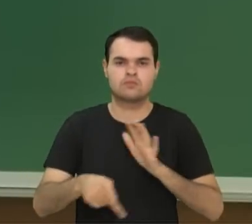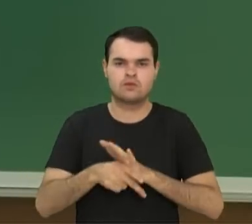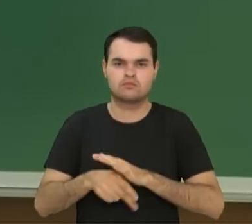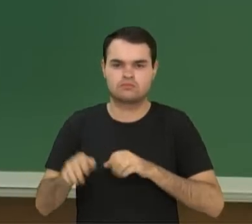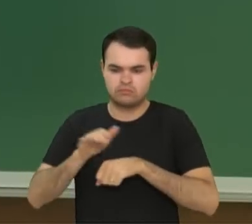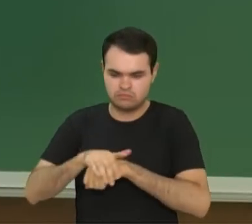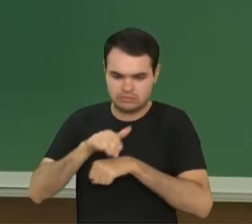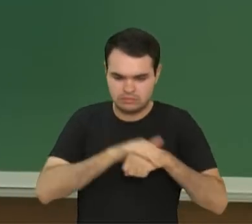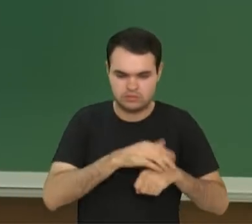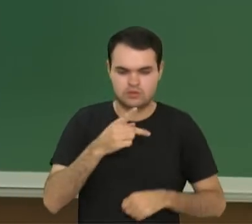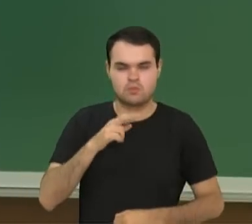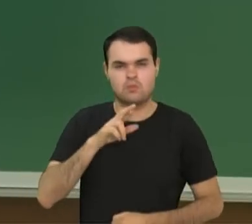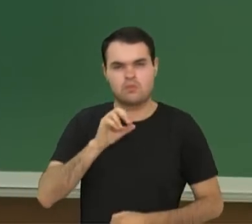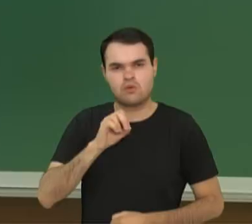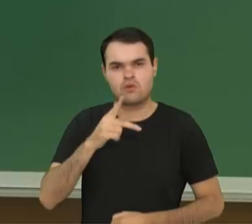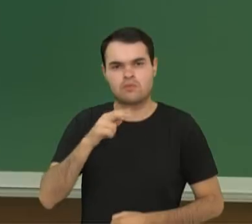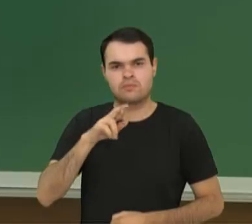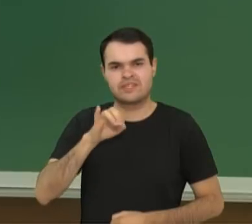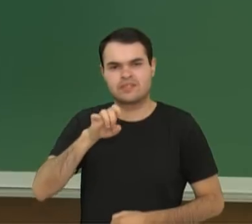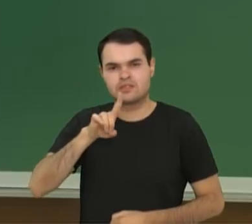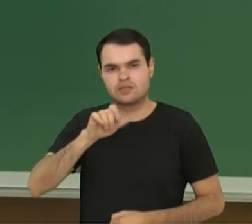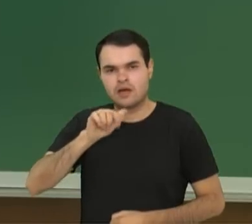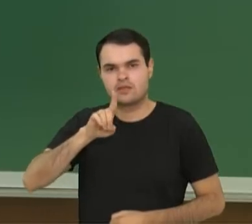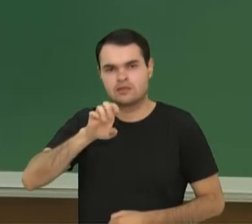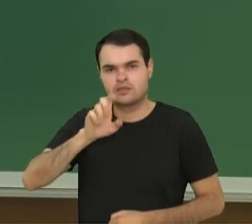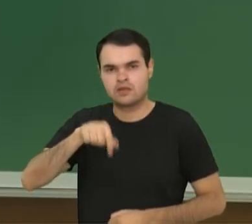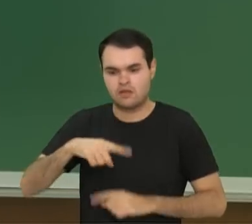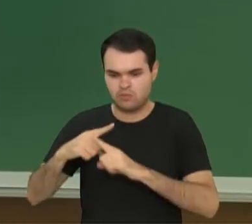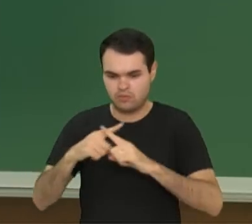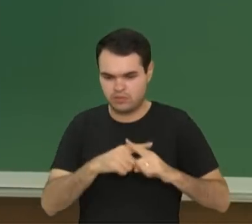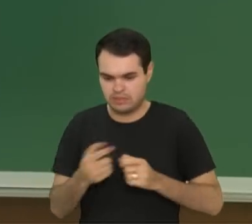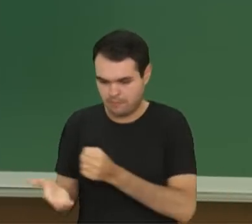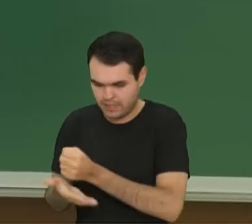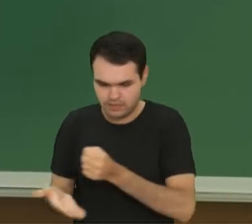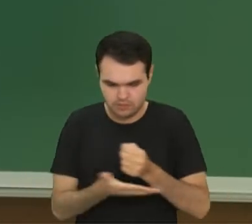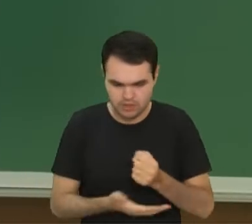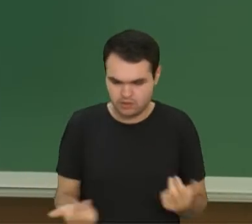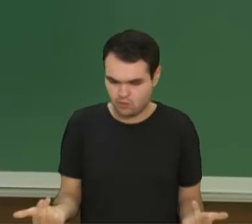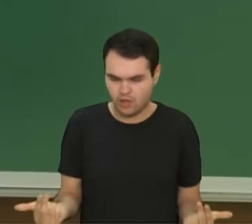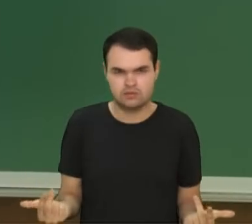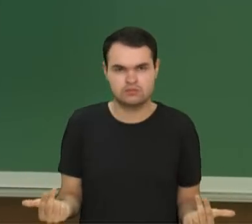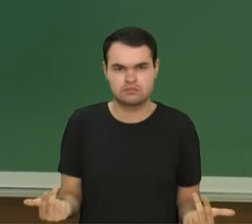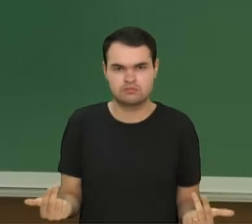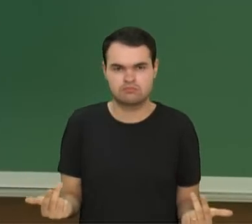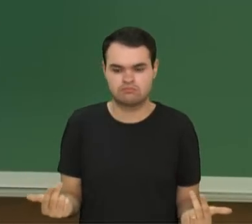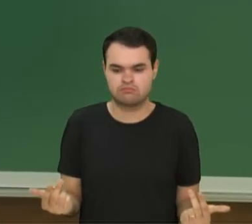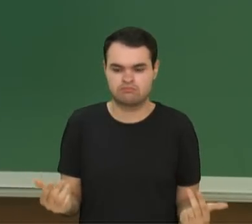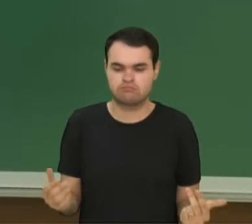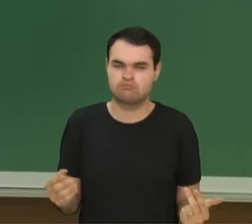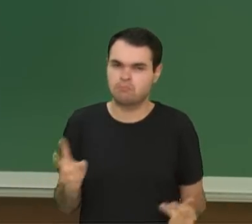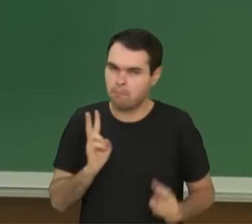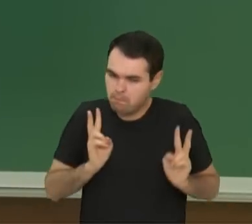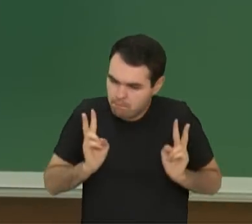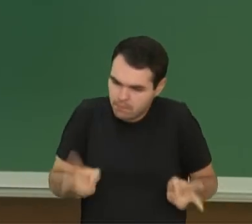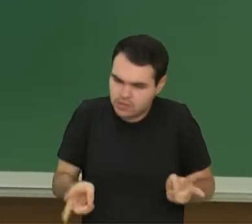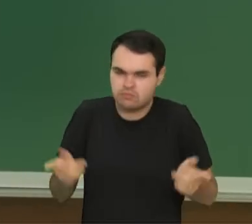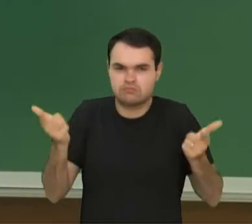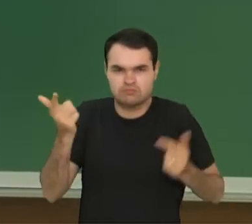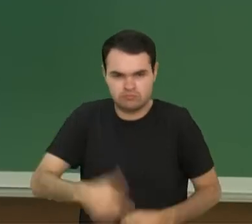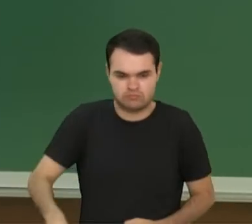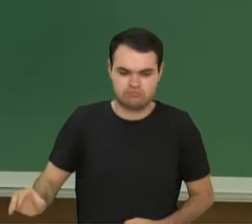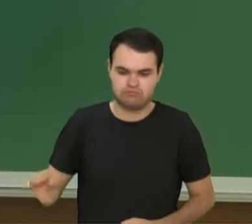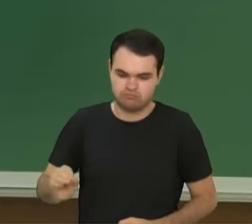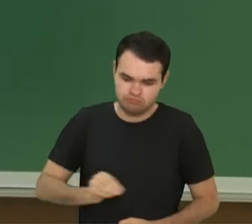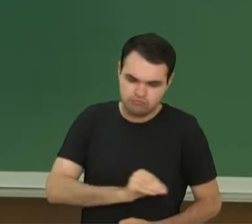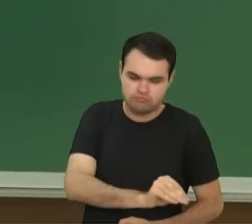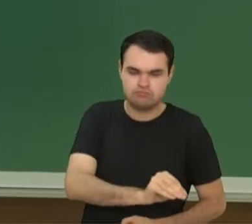propriedade. O que diz a propriedade? Multiplicação de bases iguais, nós repetimos a base e somamos os